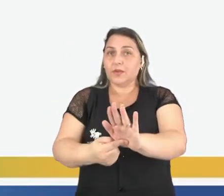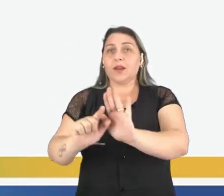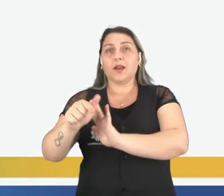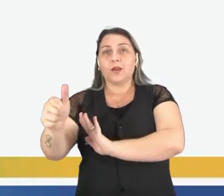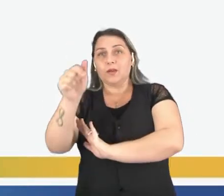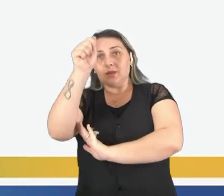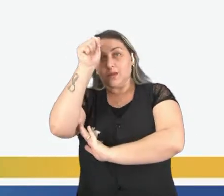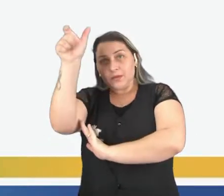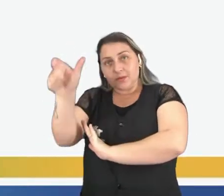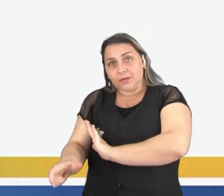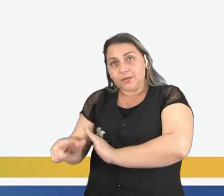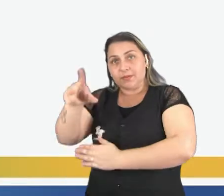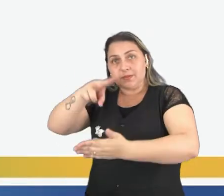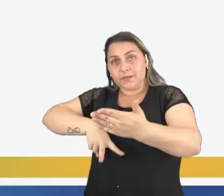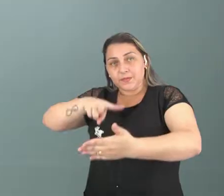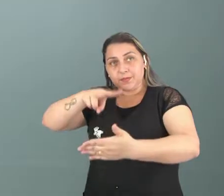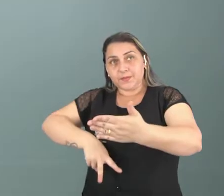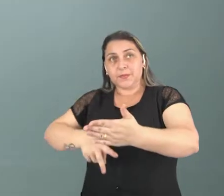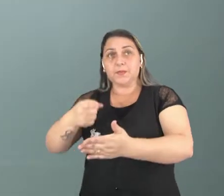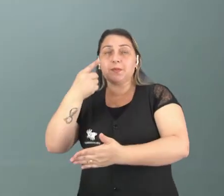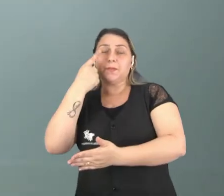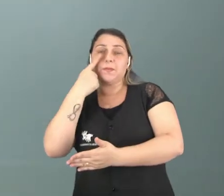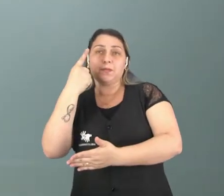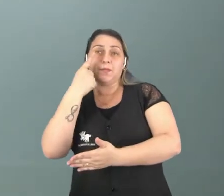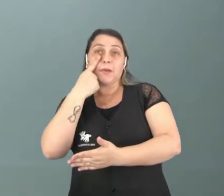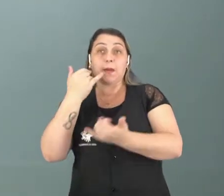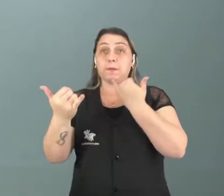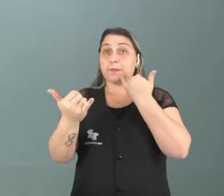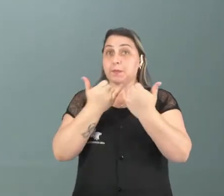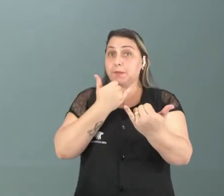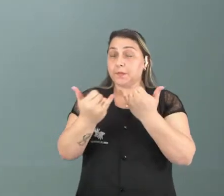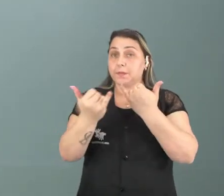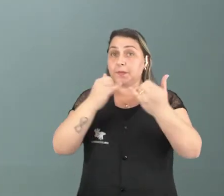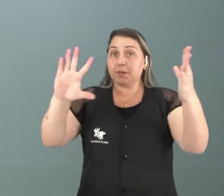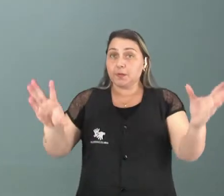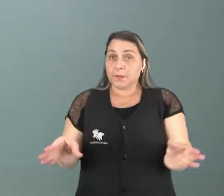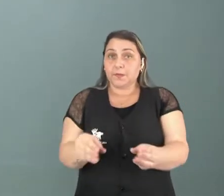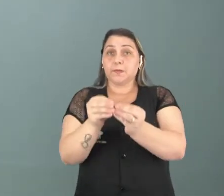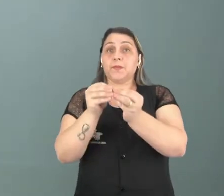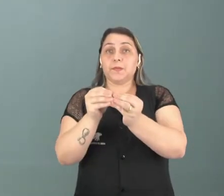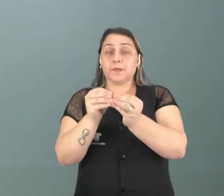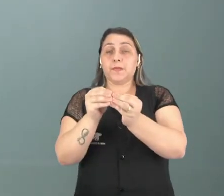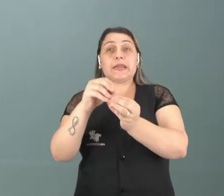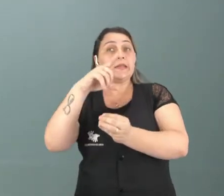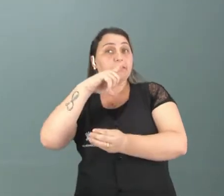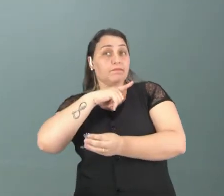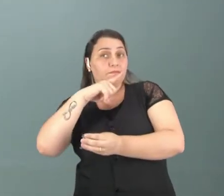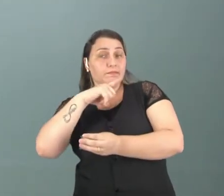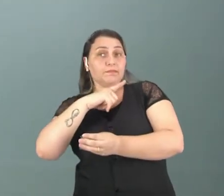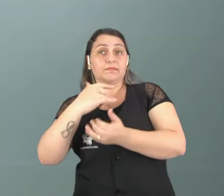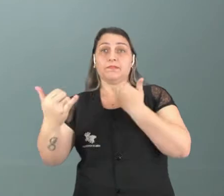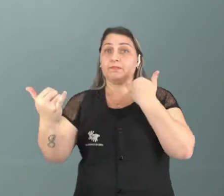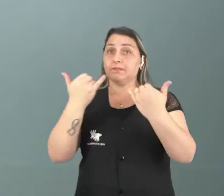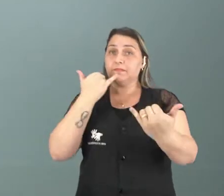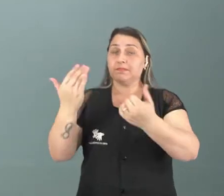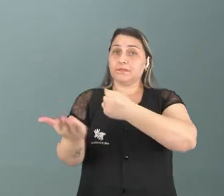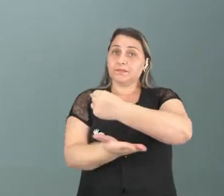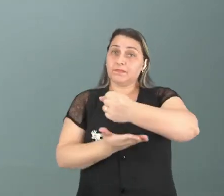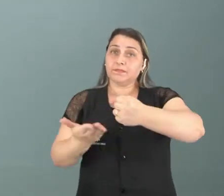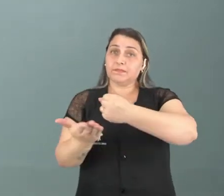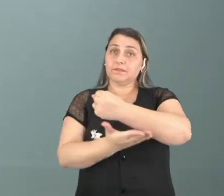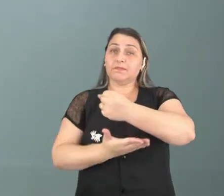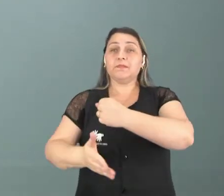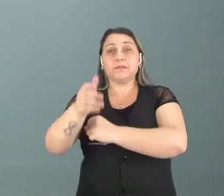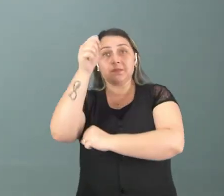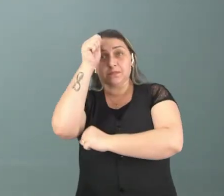leitor, tá? Então, olha só, ele é similar a um resumo e ele contém as informações básicas de uma